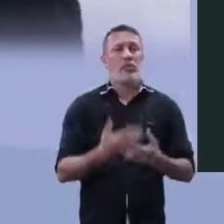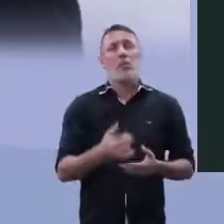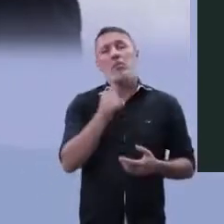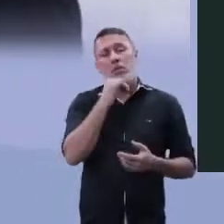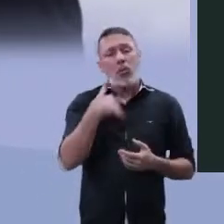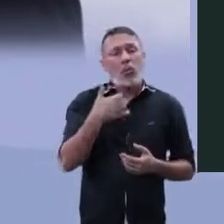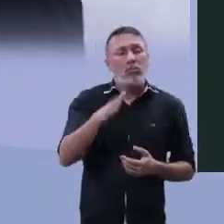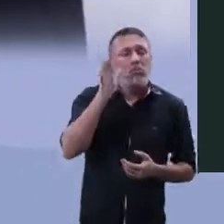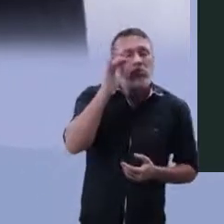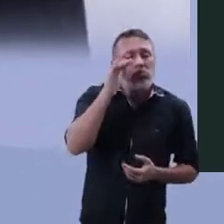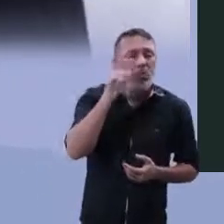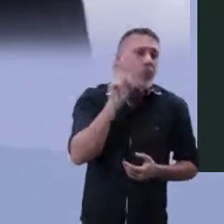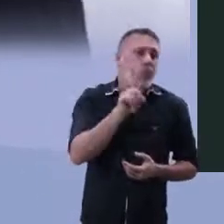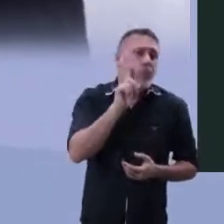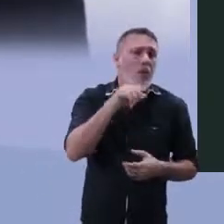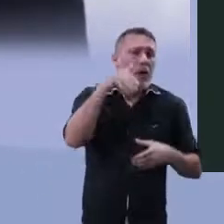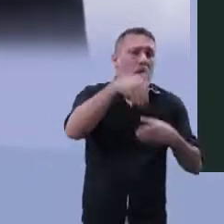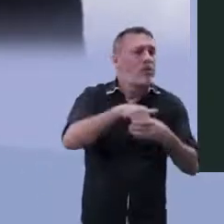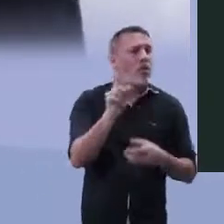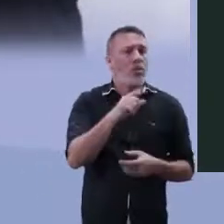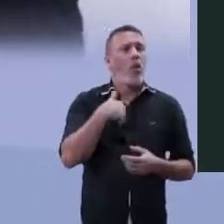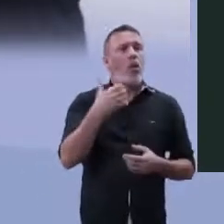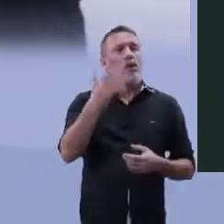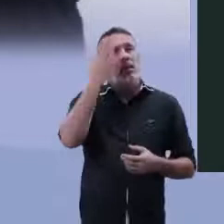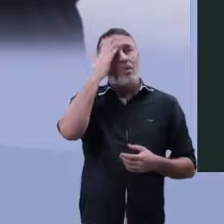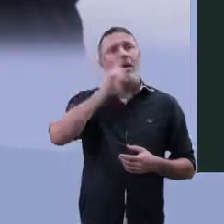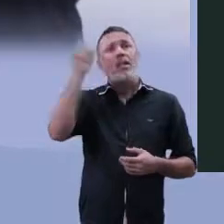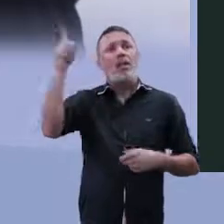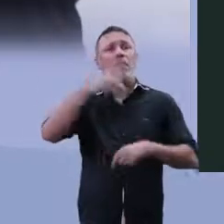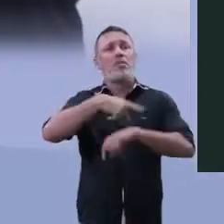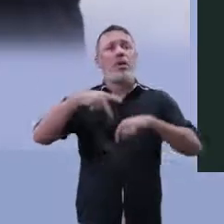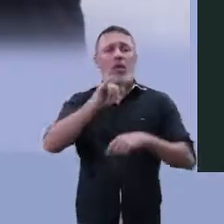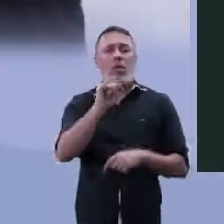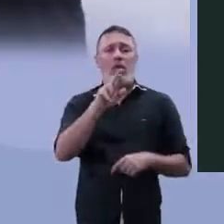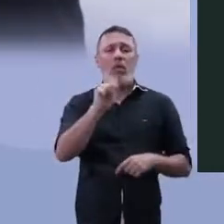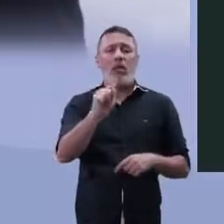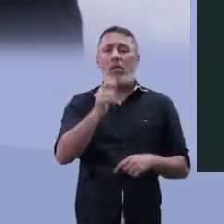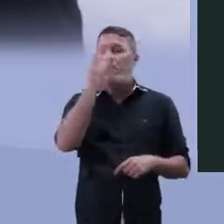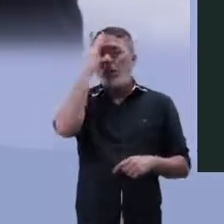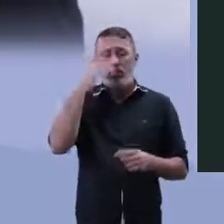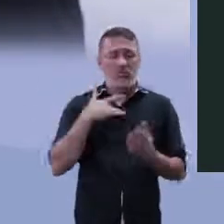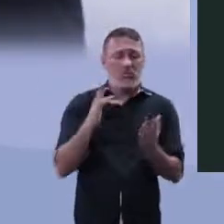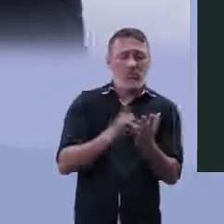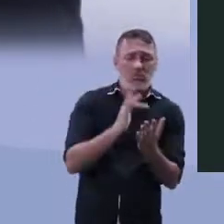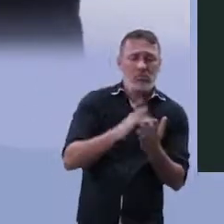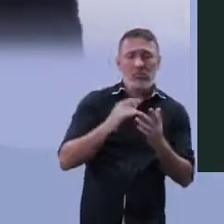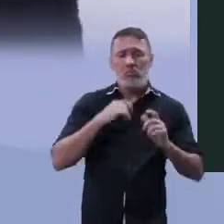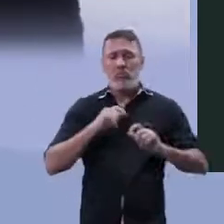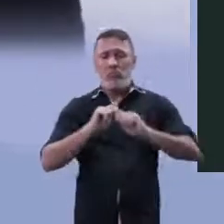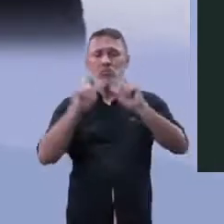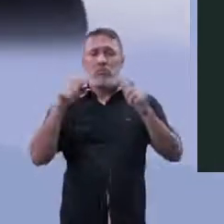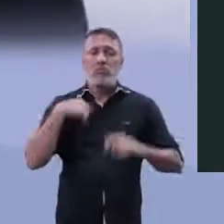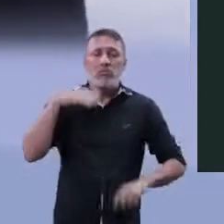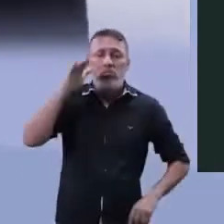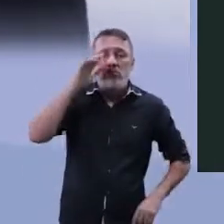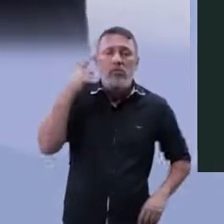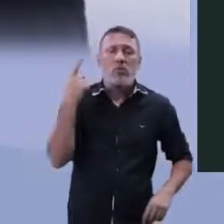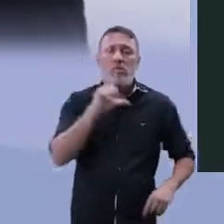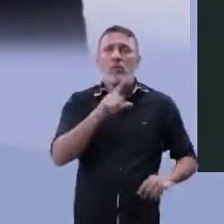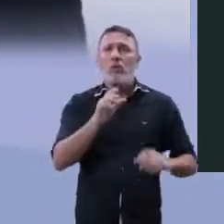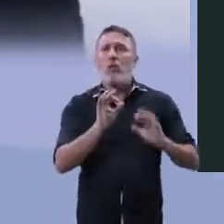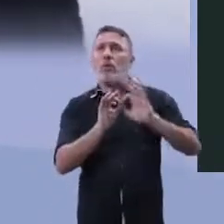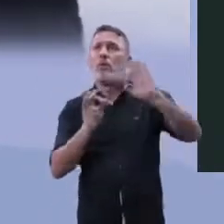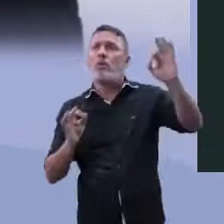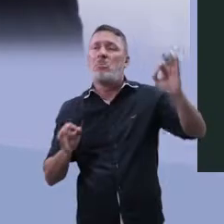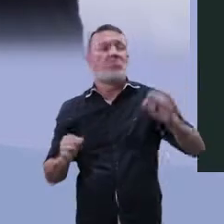quero saber do que está acontecendo, as eleições, não apenas nos Estados Unidos, mas eu quero saber das eleições no Irã. Você vai lá, entra, né?